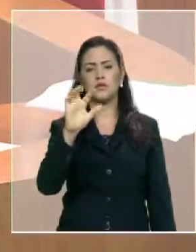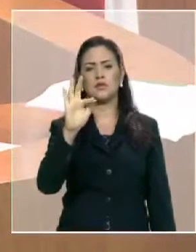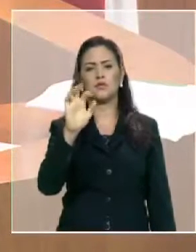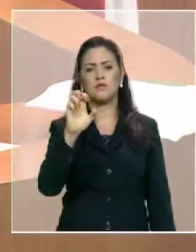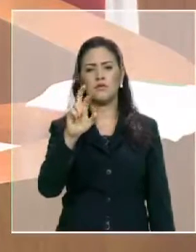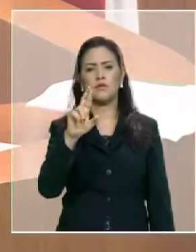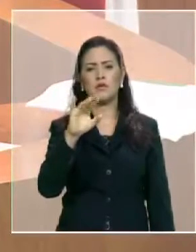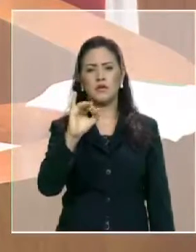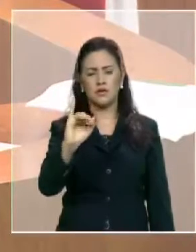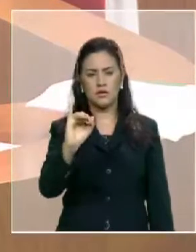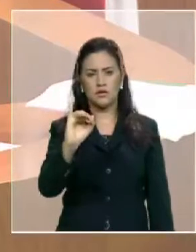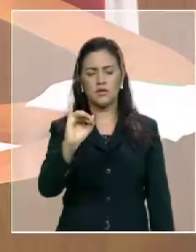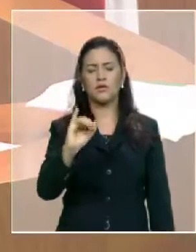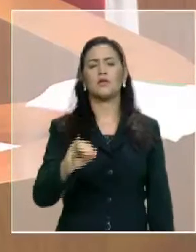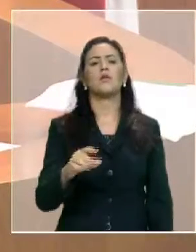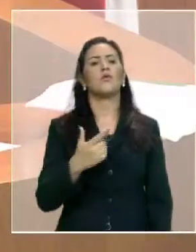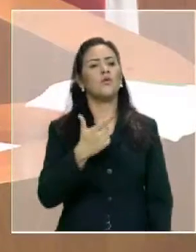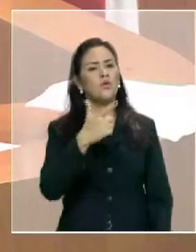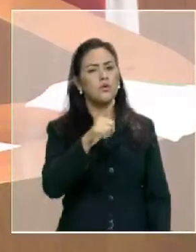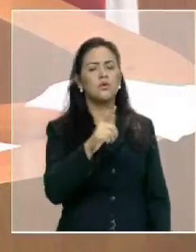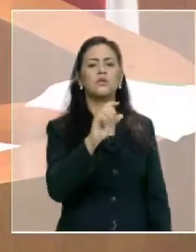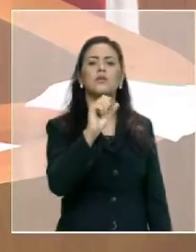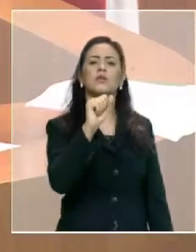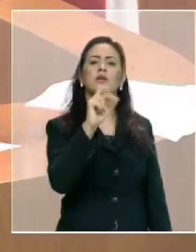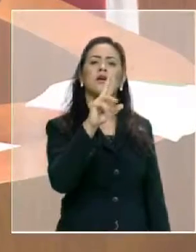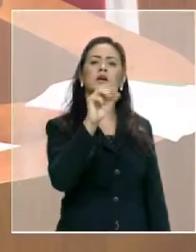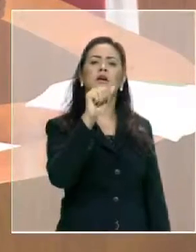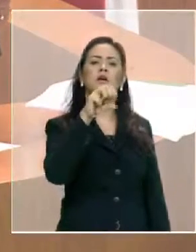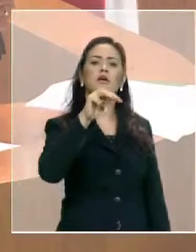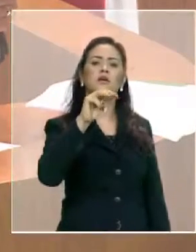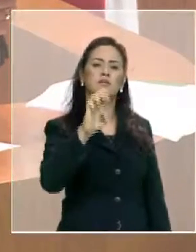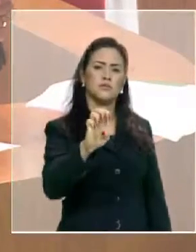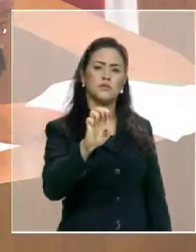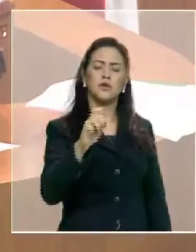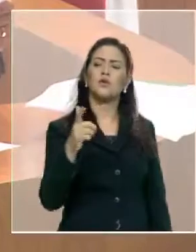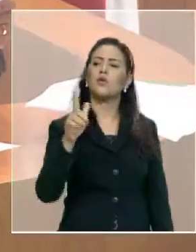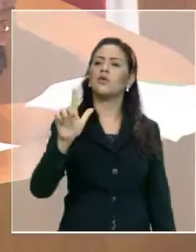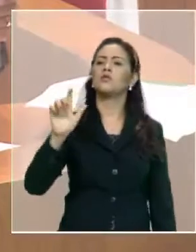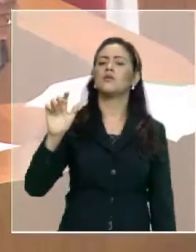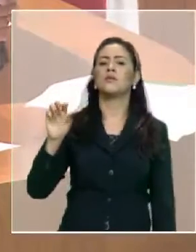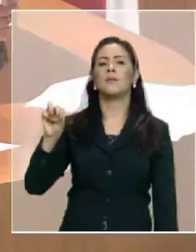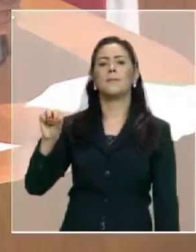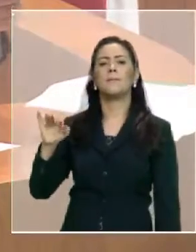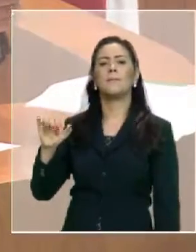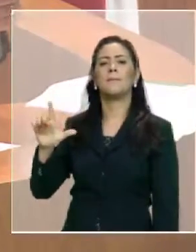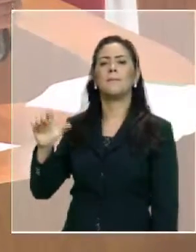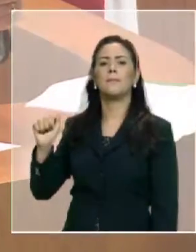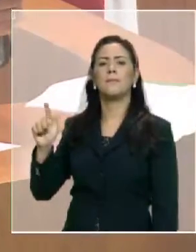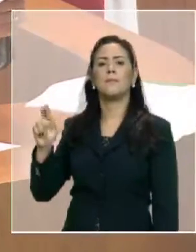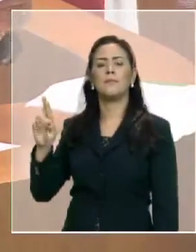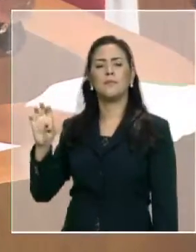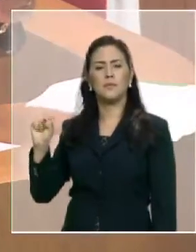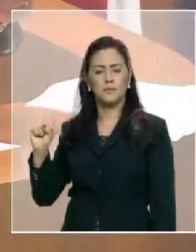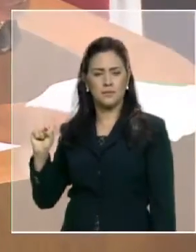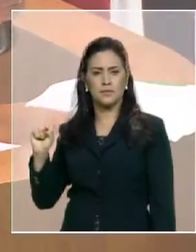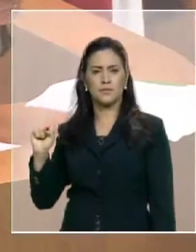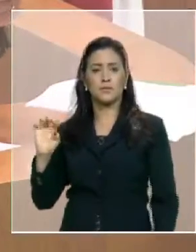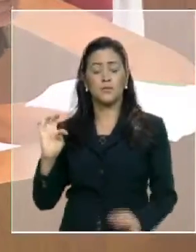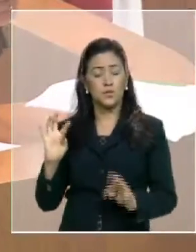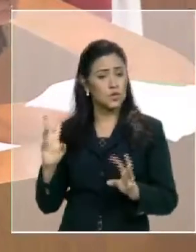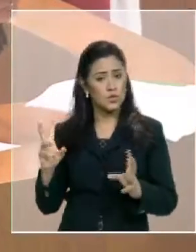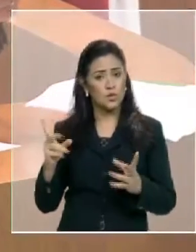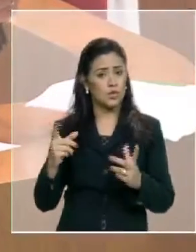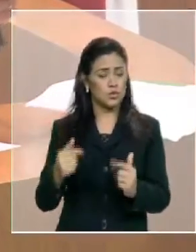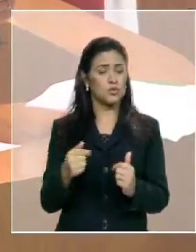é bem votado, para o município de Arame, uma ambulância para o município de Milagres do Maranhão, todos pedidos pelo prefeito ou deputado